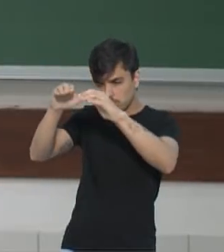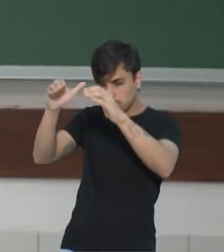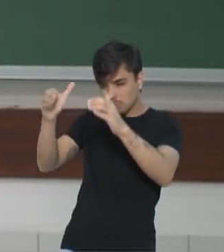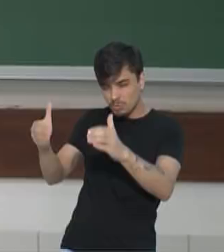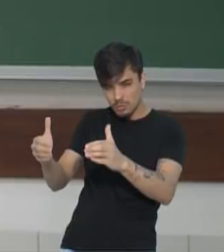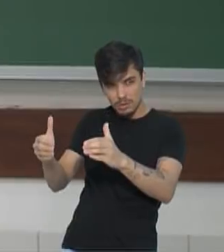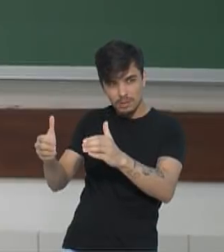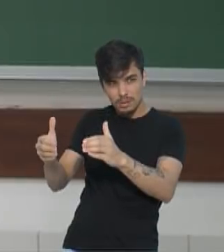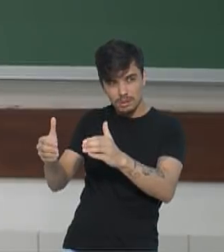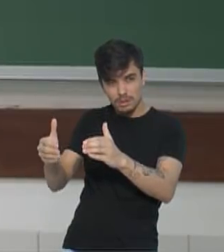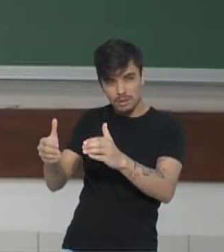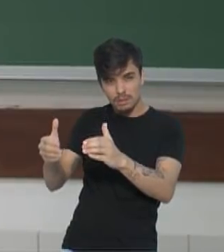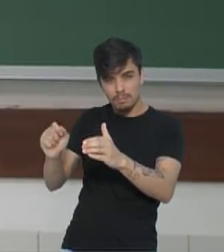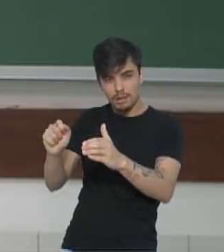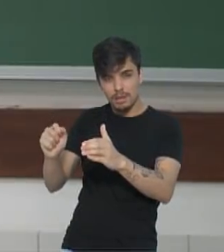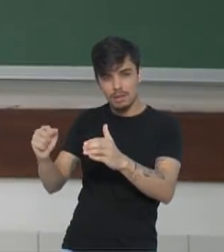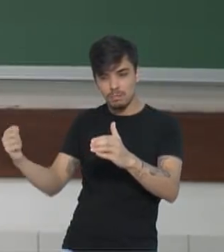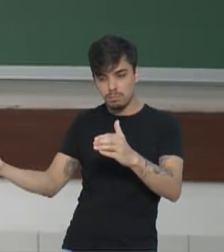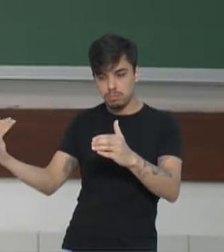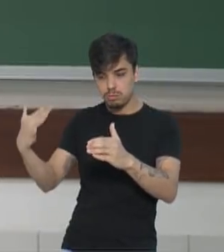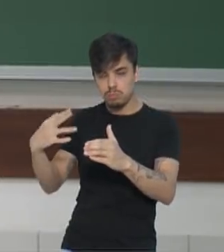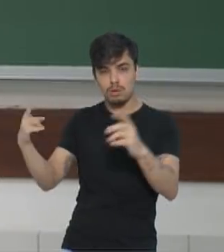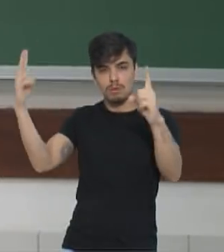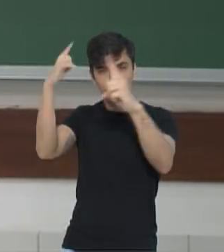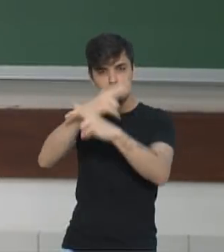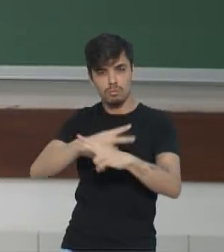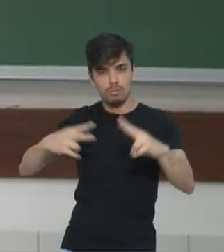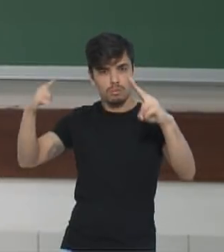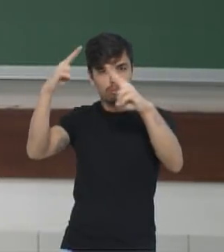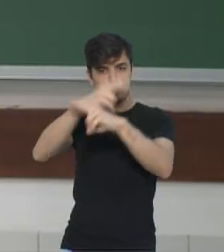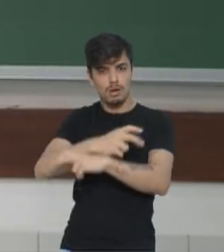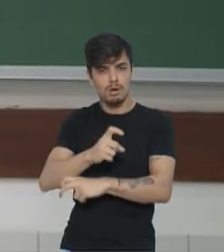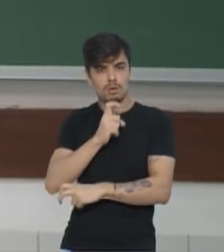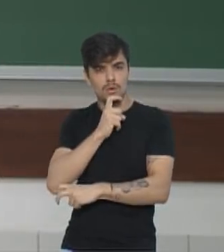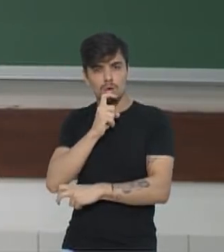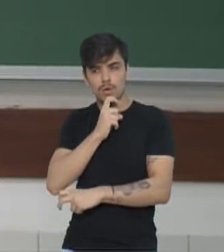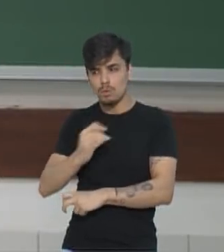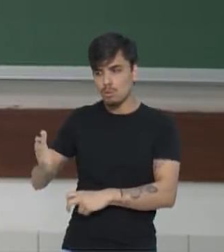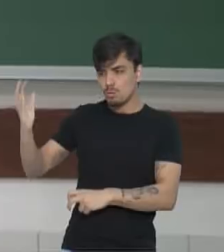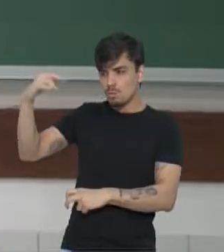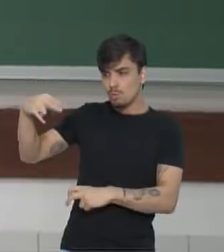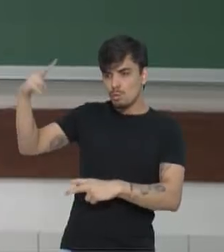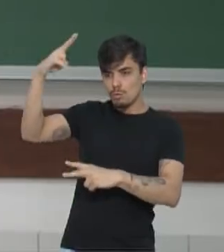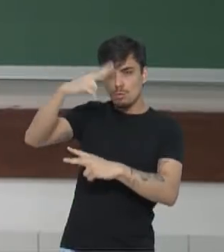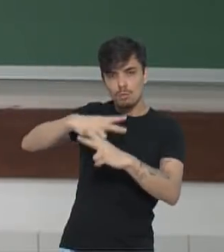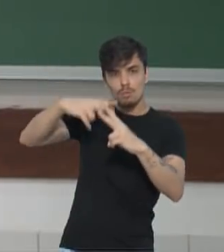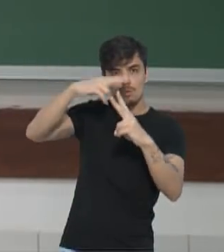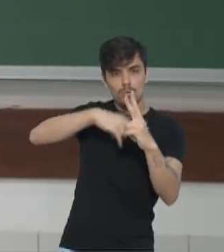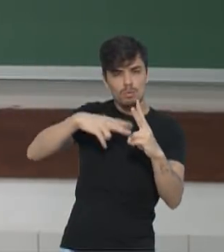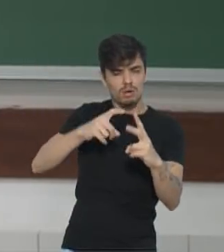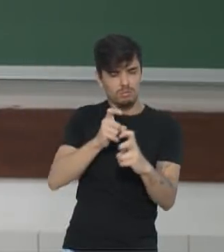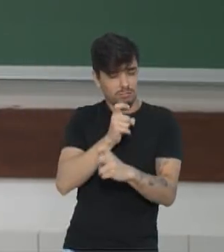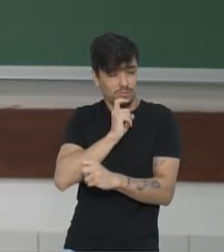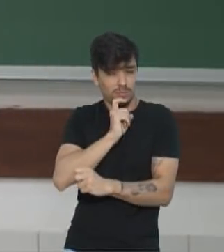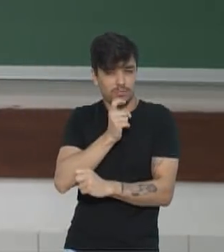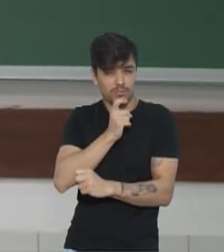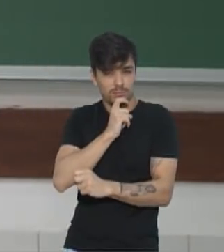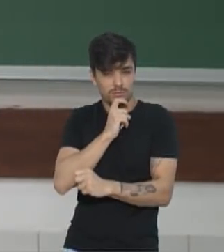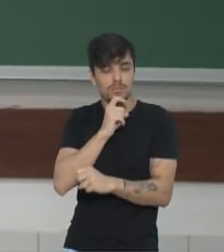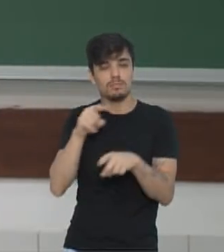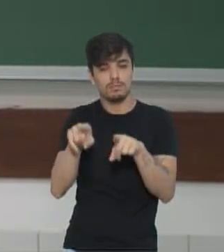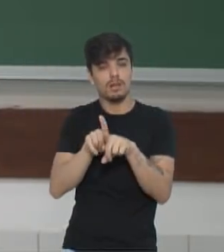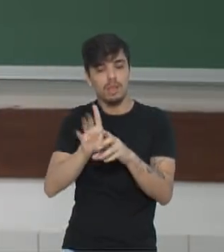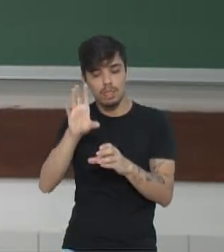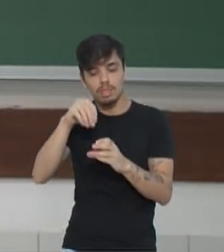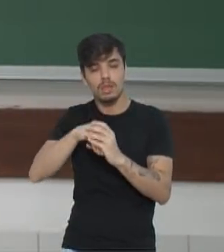construíam para conseguir barrar a entrada de ventos frios que vinham do Ártico, esses ventos congelantes, e ali dentro